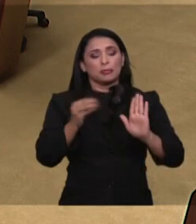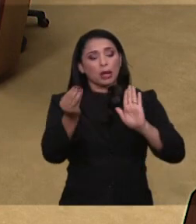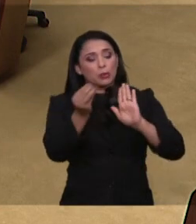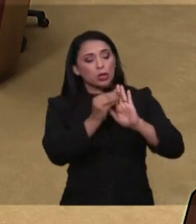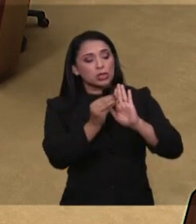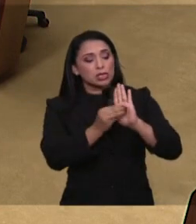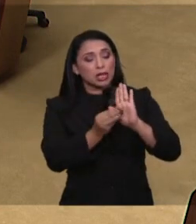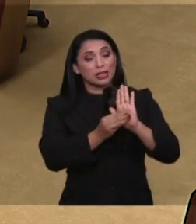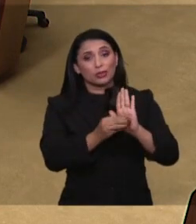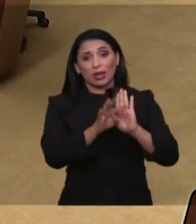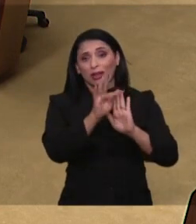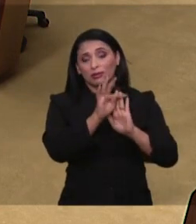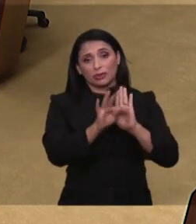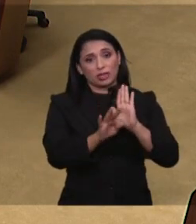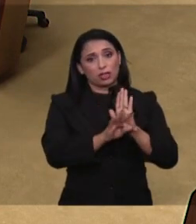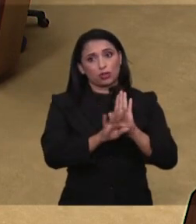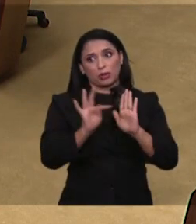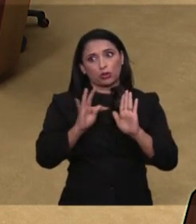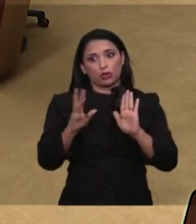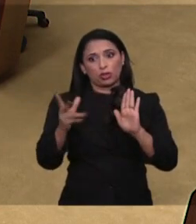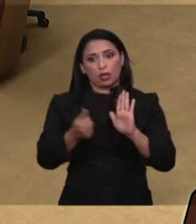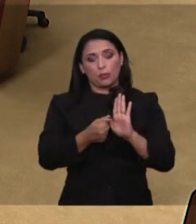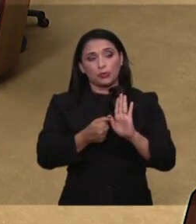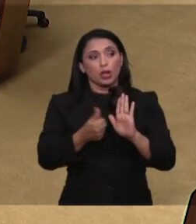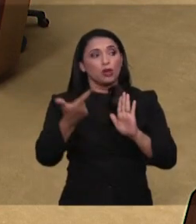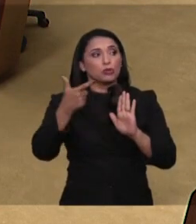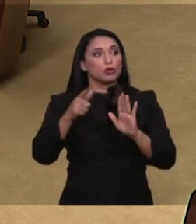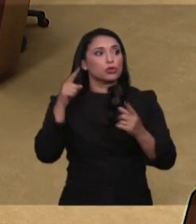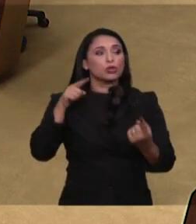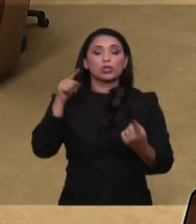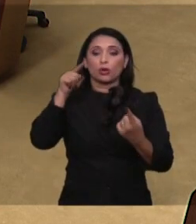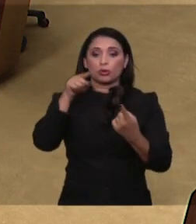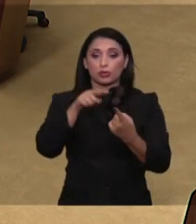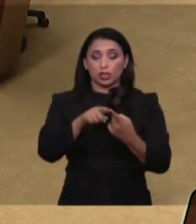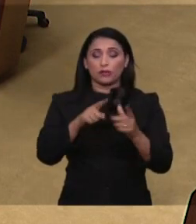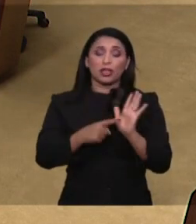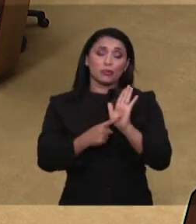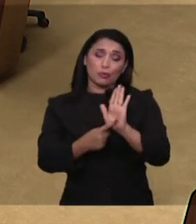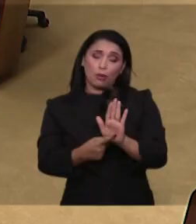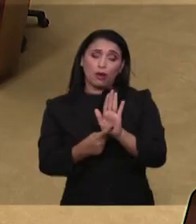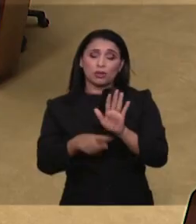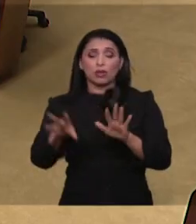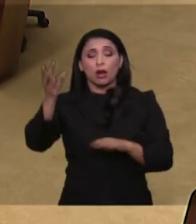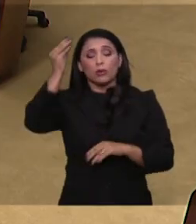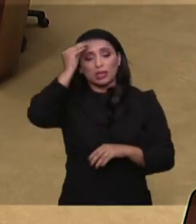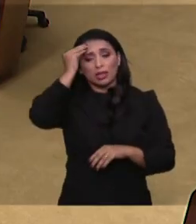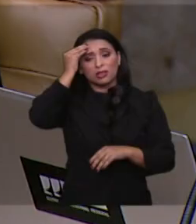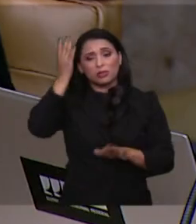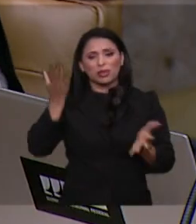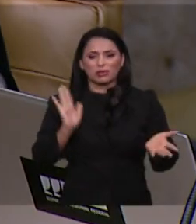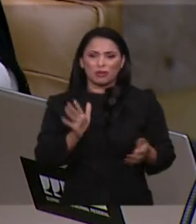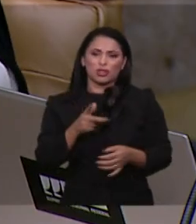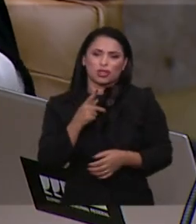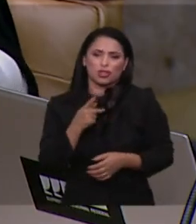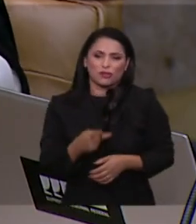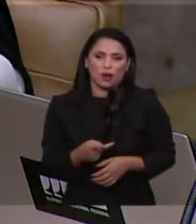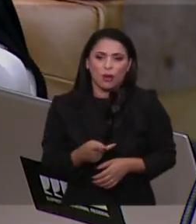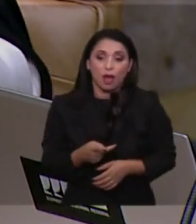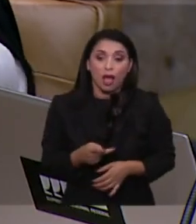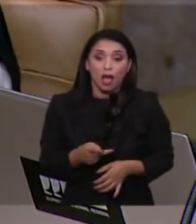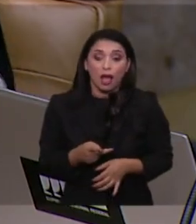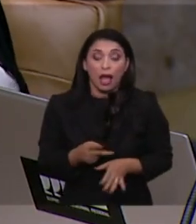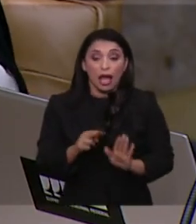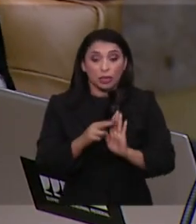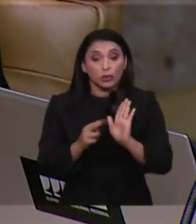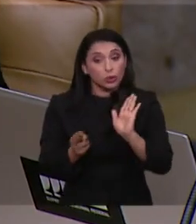fins de interpretação, porque estes outros, que são objetivos, é que contam para a nossa interpretação. Até porque, como dizemos, a norma